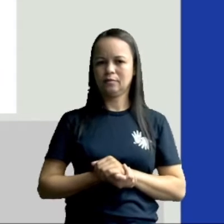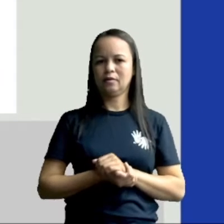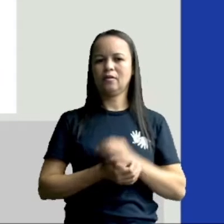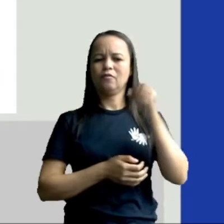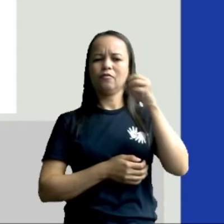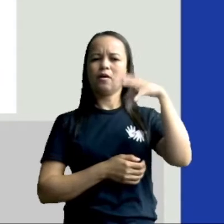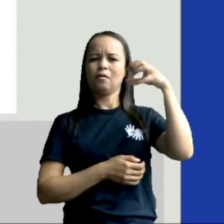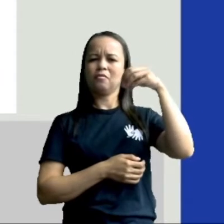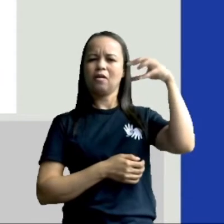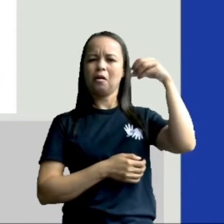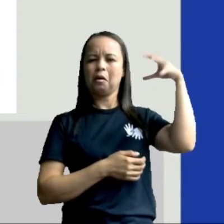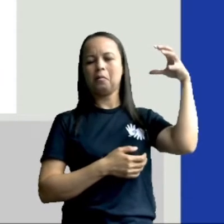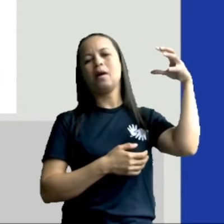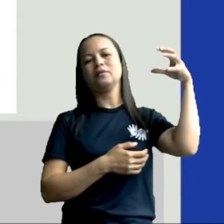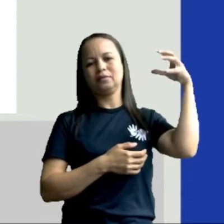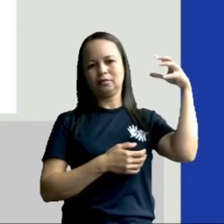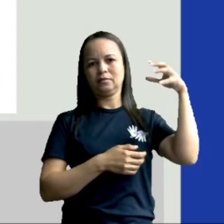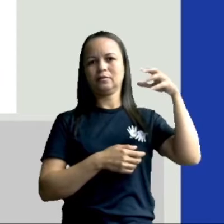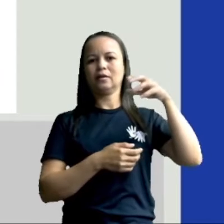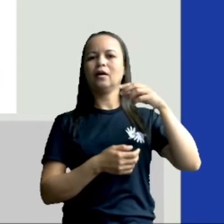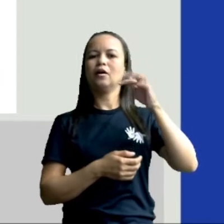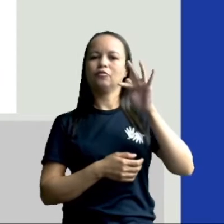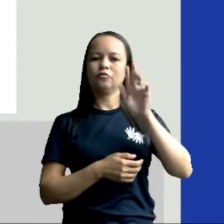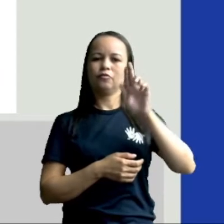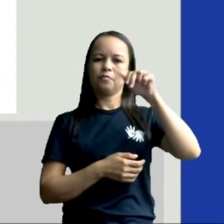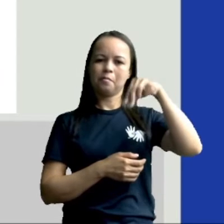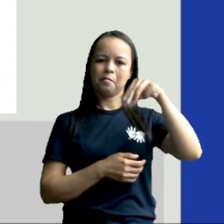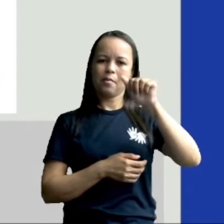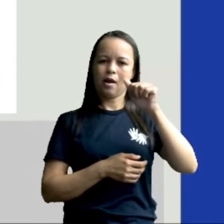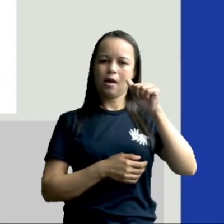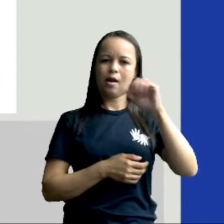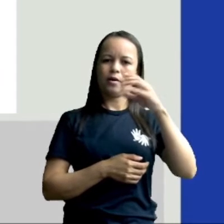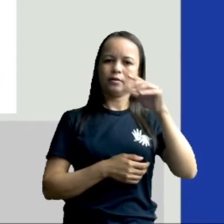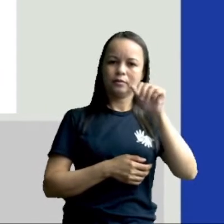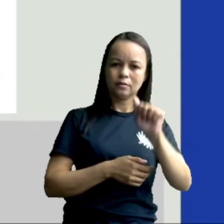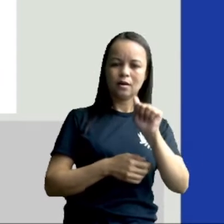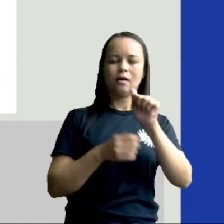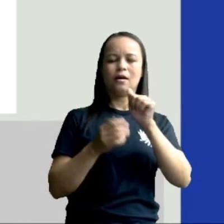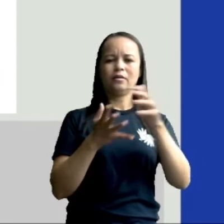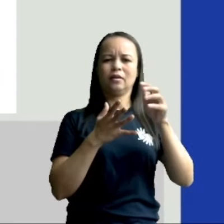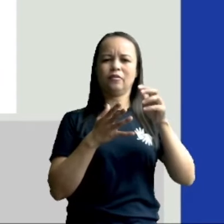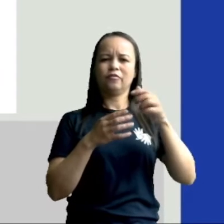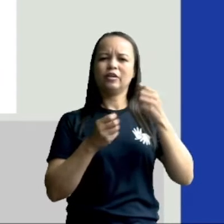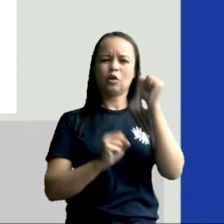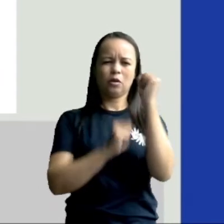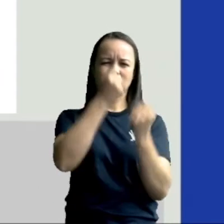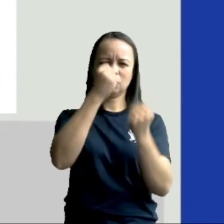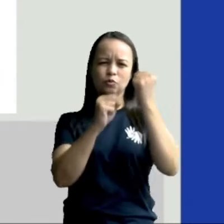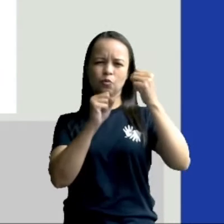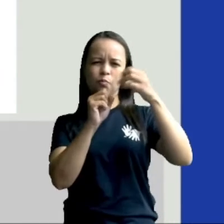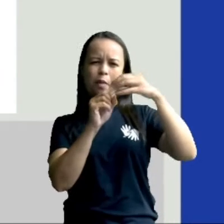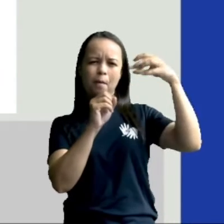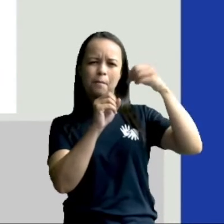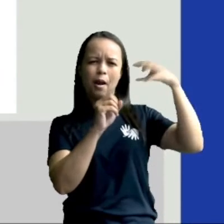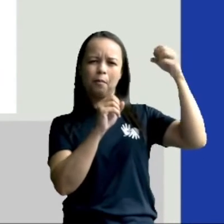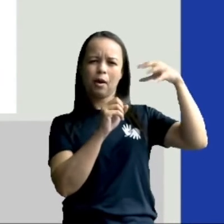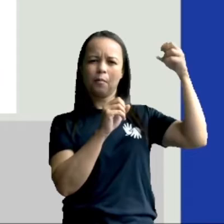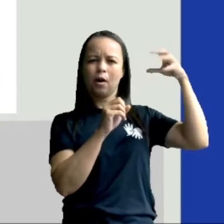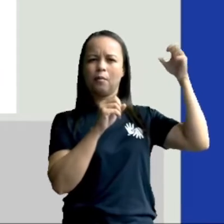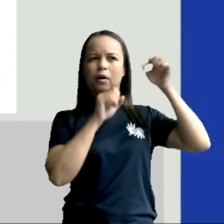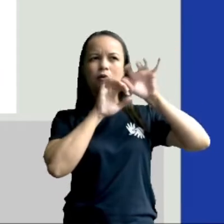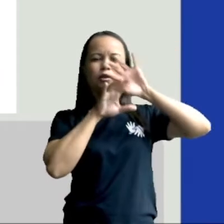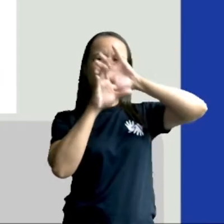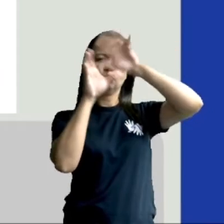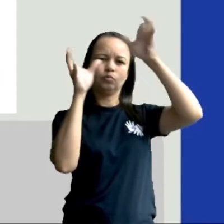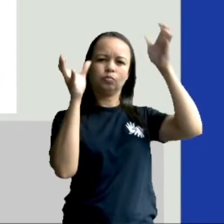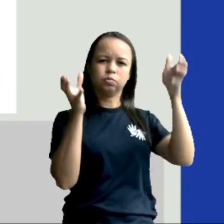Fumaça. Muita fumaça. Olha aí as indústrias, olha a quantidade de fumaça que está sendo lançada